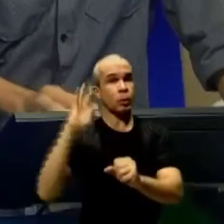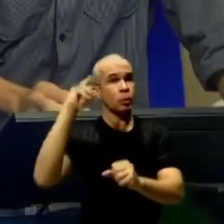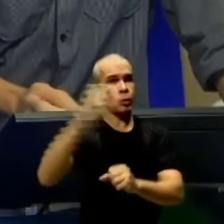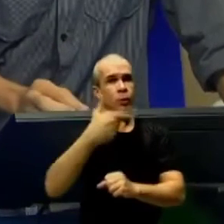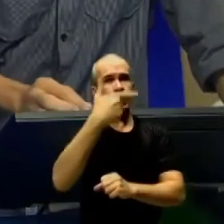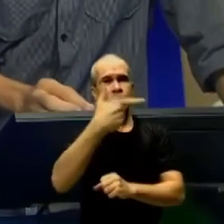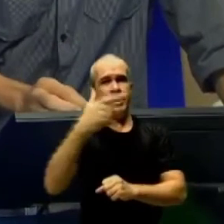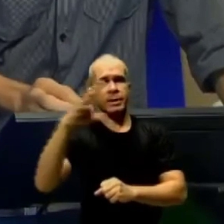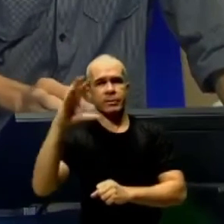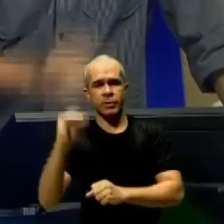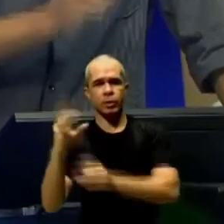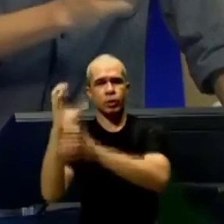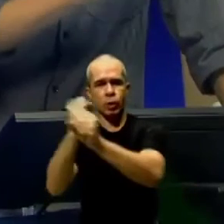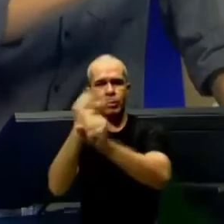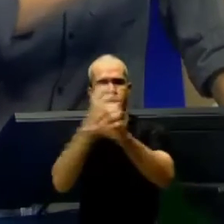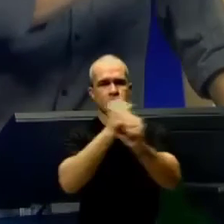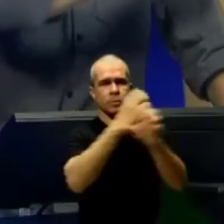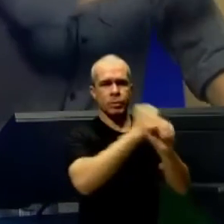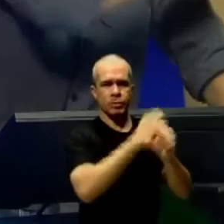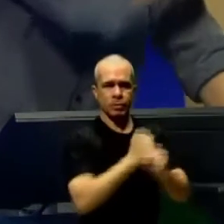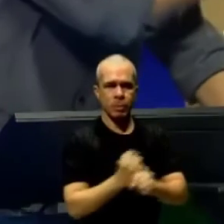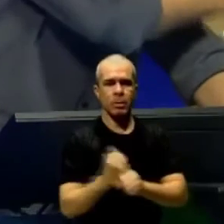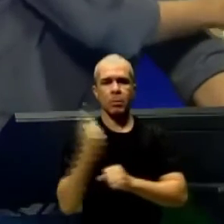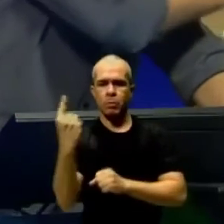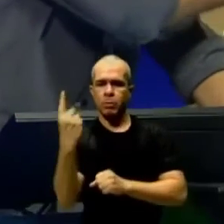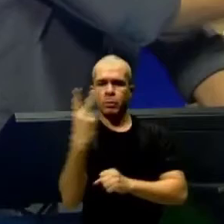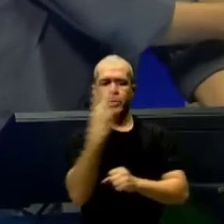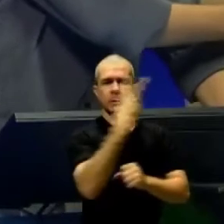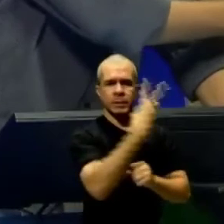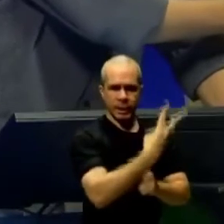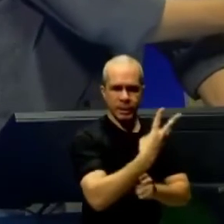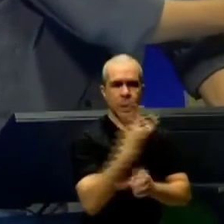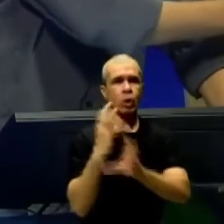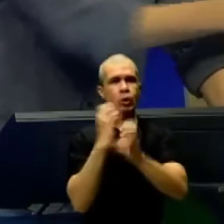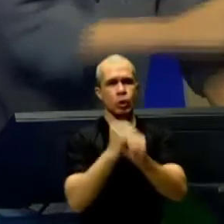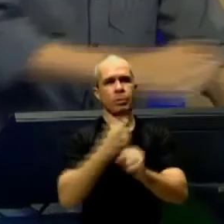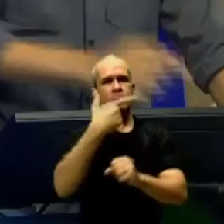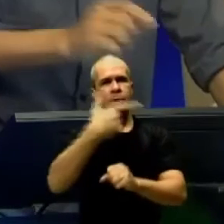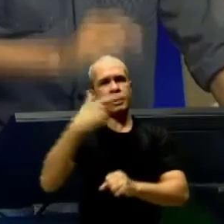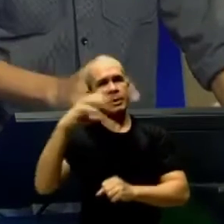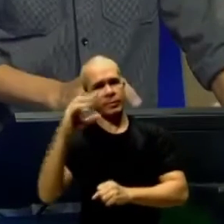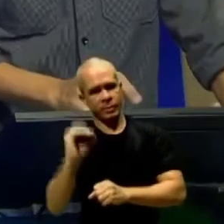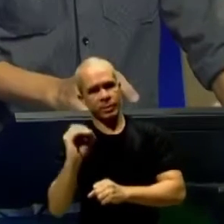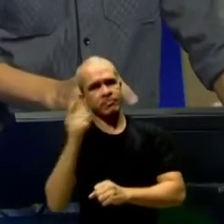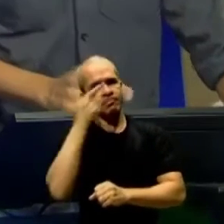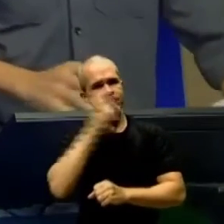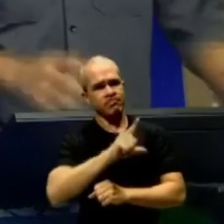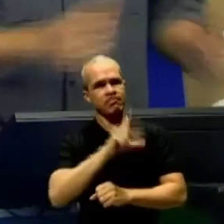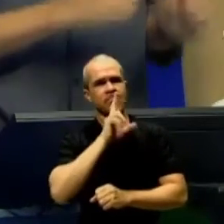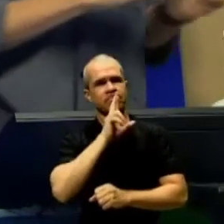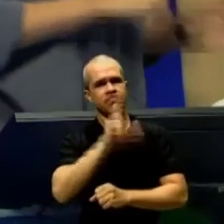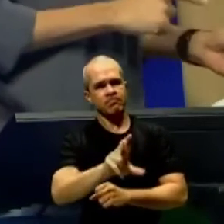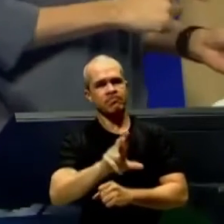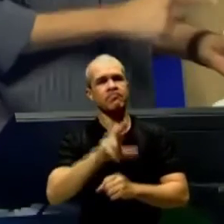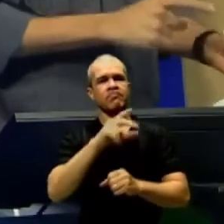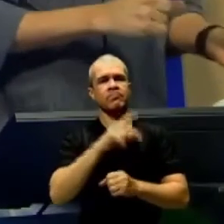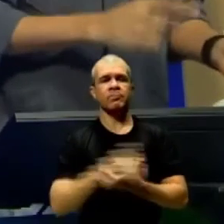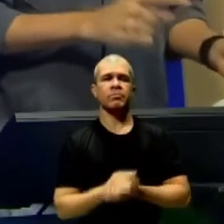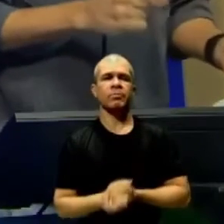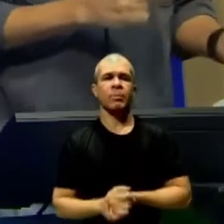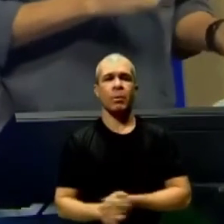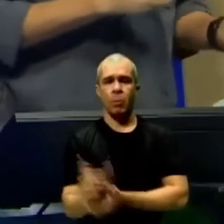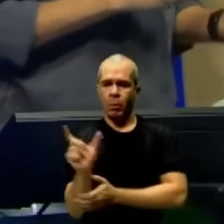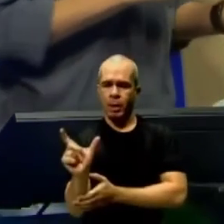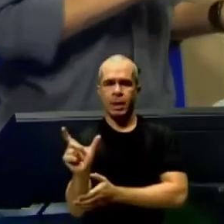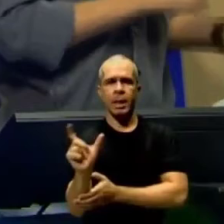as voltagens dos meus elementos, de cada voltagem que a gente mediu agora com o multímetro desses caras. Esse multímetro